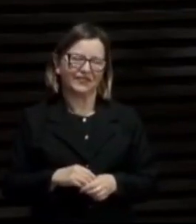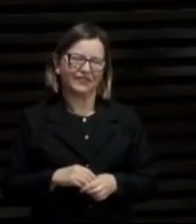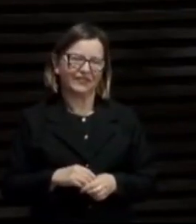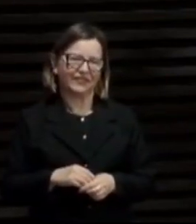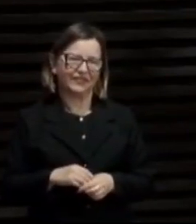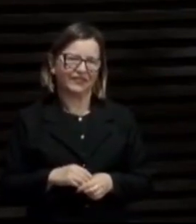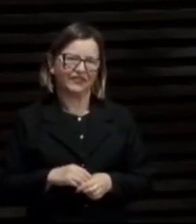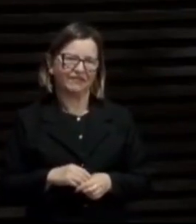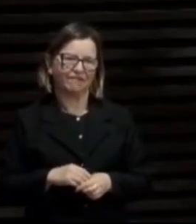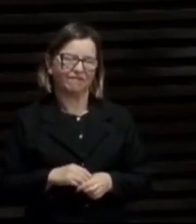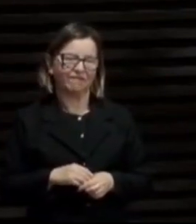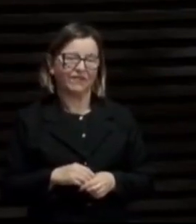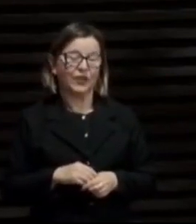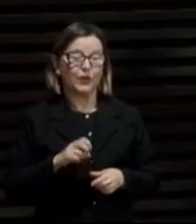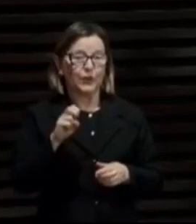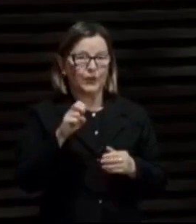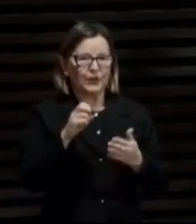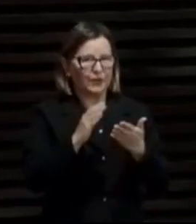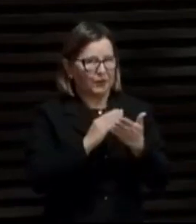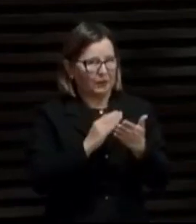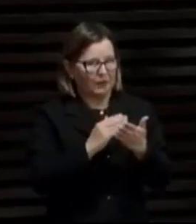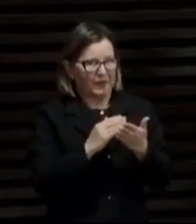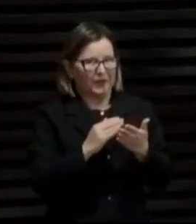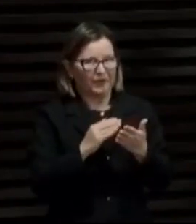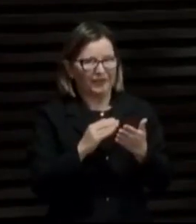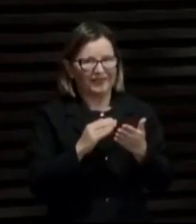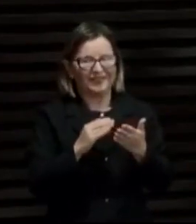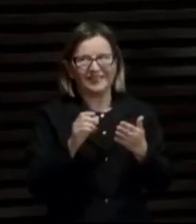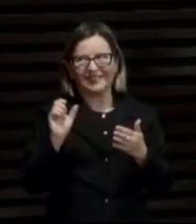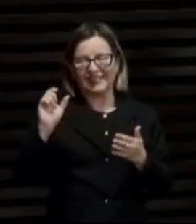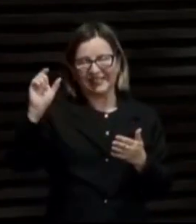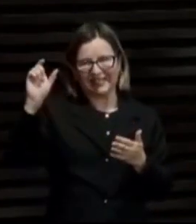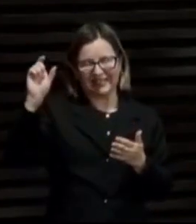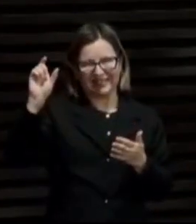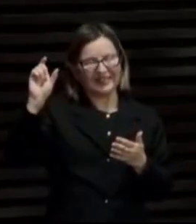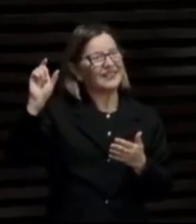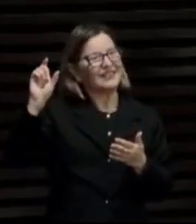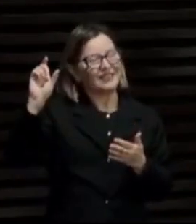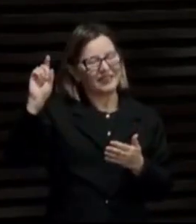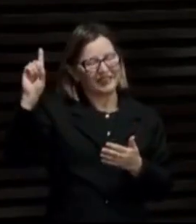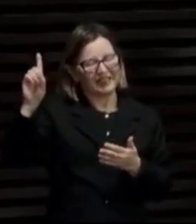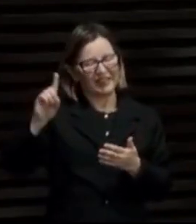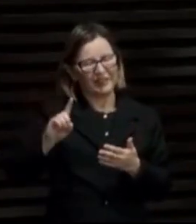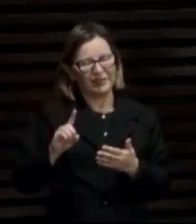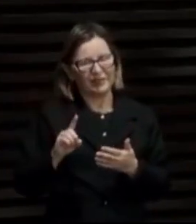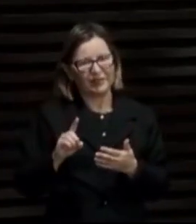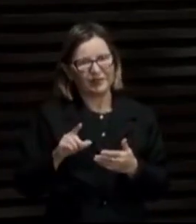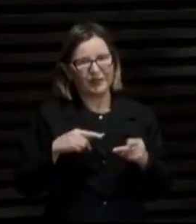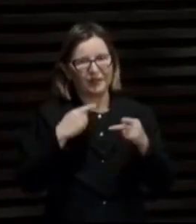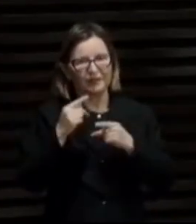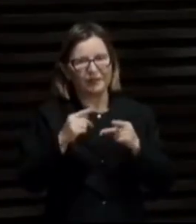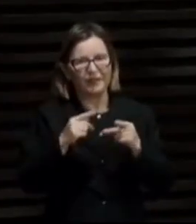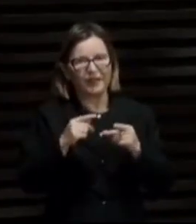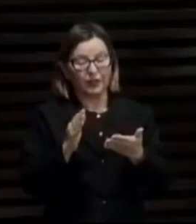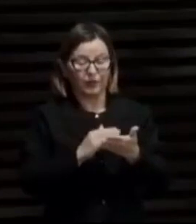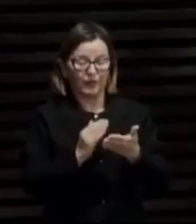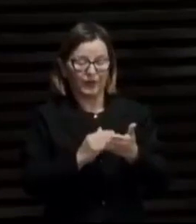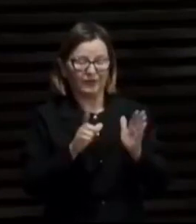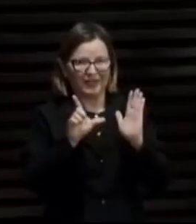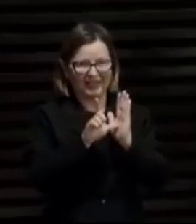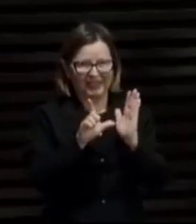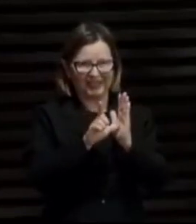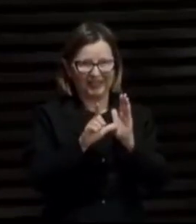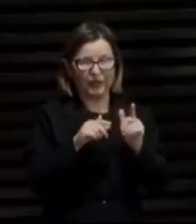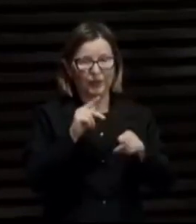No Pentateuco, o tema santidade é tratado no livro de Levítico. O povo hebreu foi